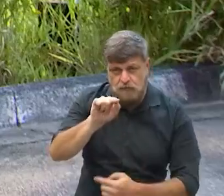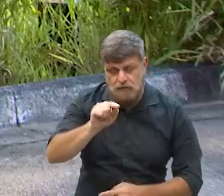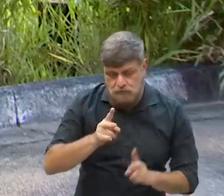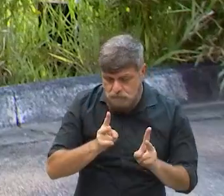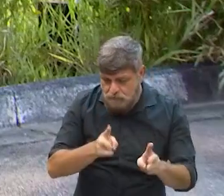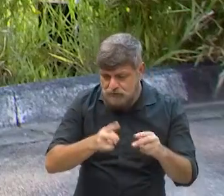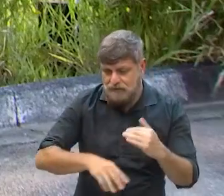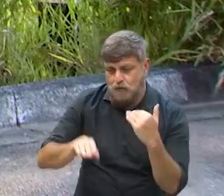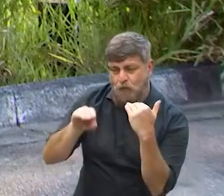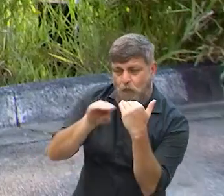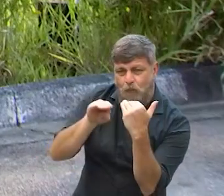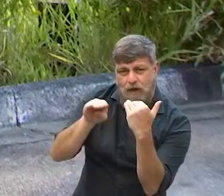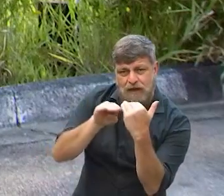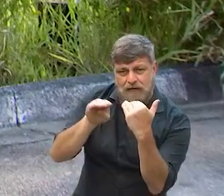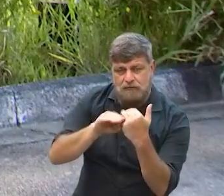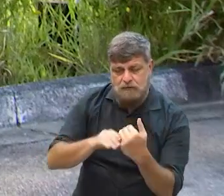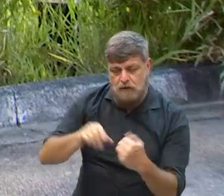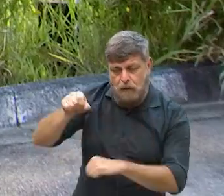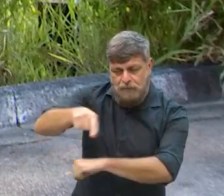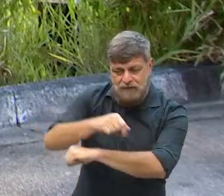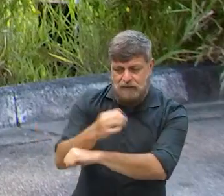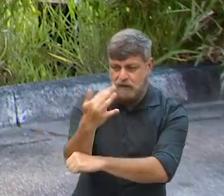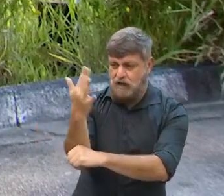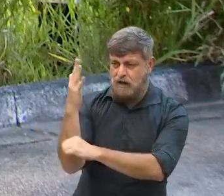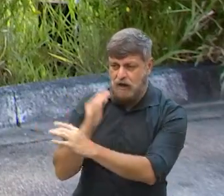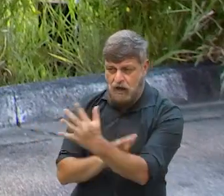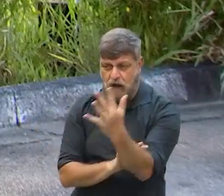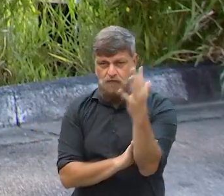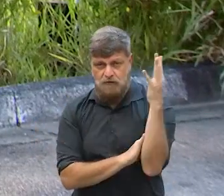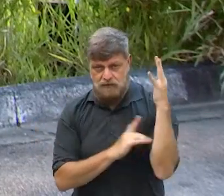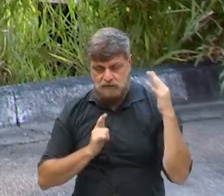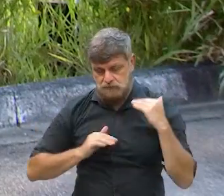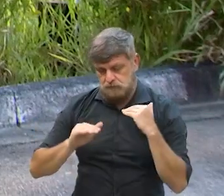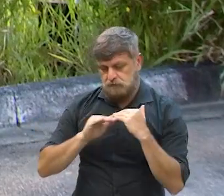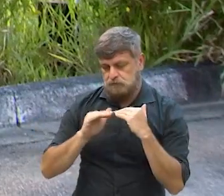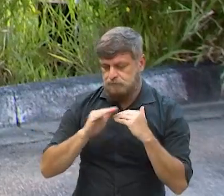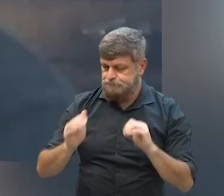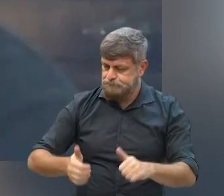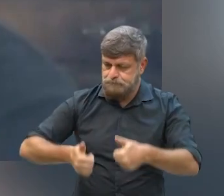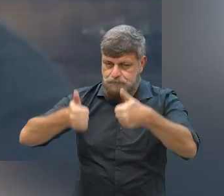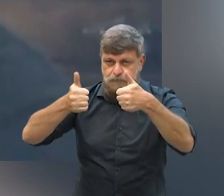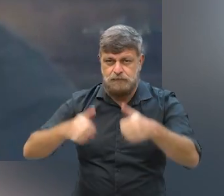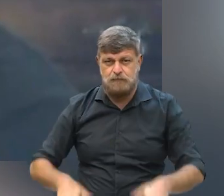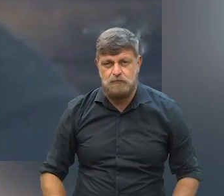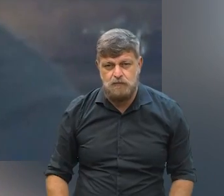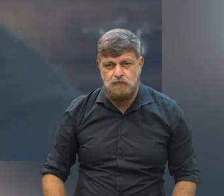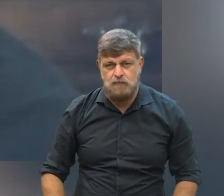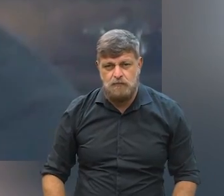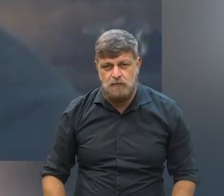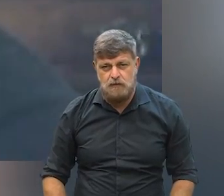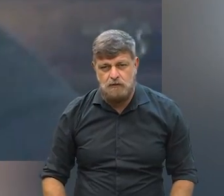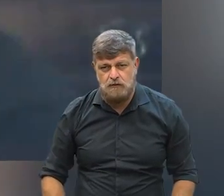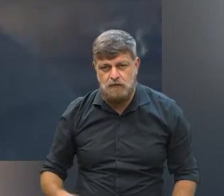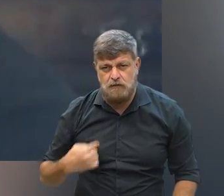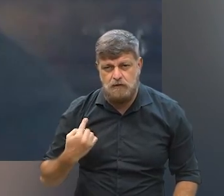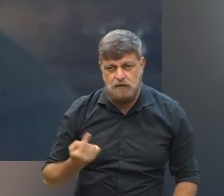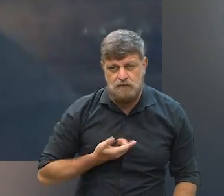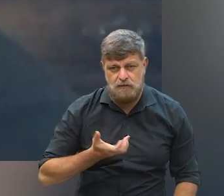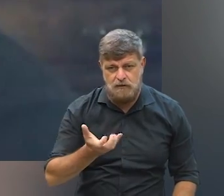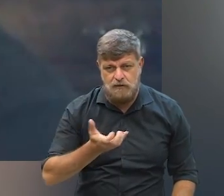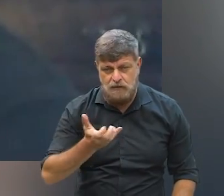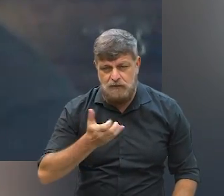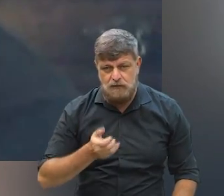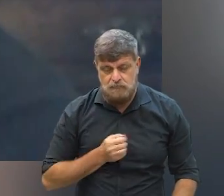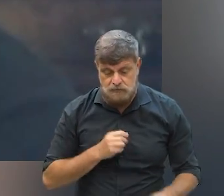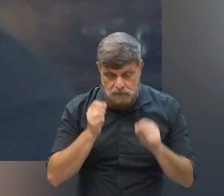manter o equilíbrio. Quanto mais floresta a gente tem, mais equilíbrio a gente vai ter. Nós vamos estar sempre em